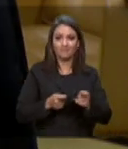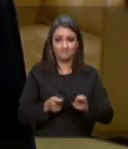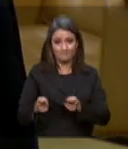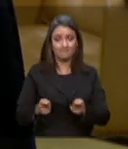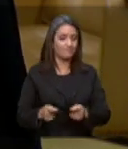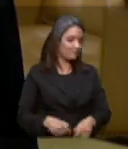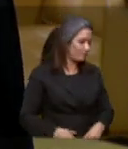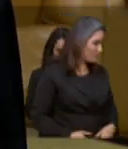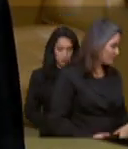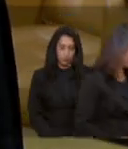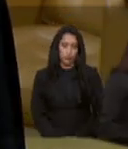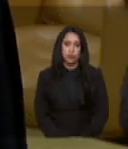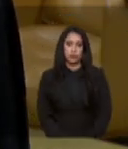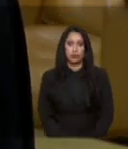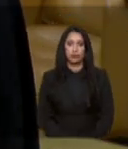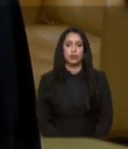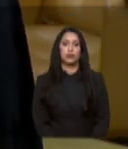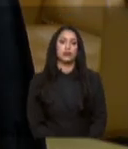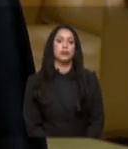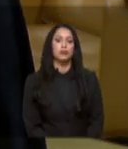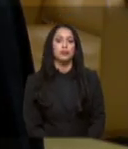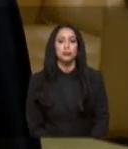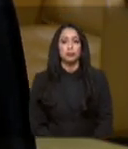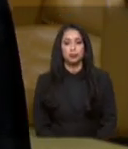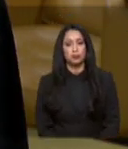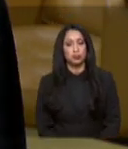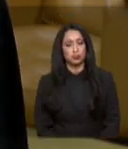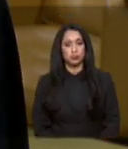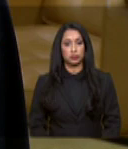apreendido 133 maquinários e